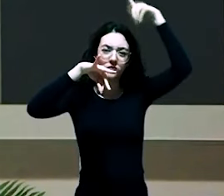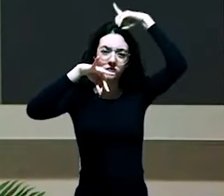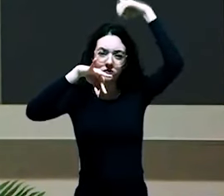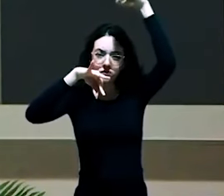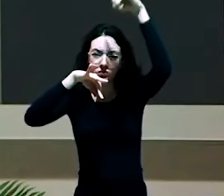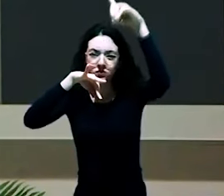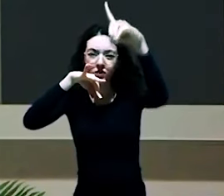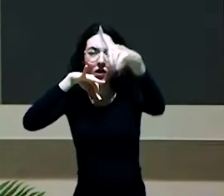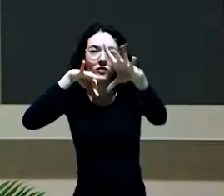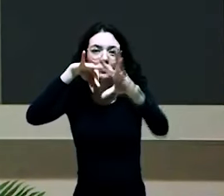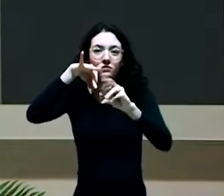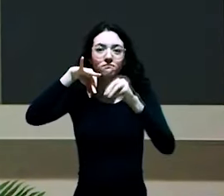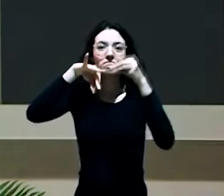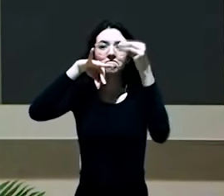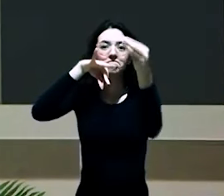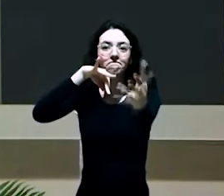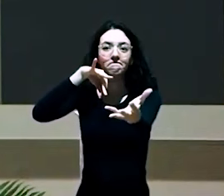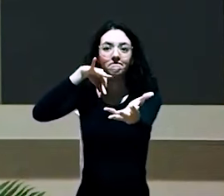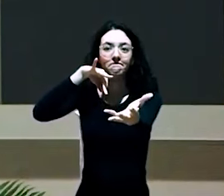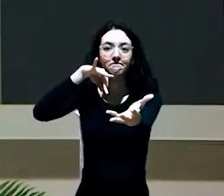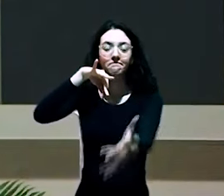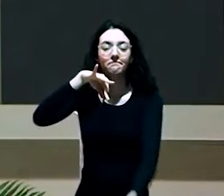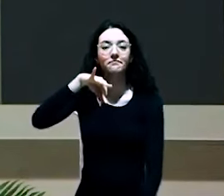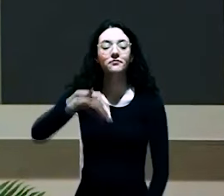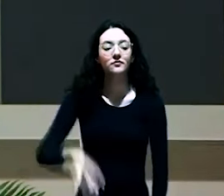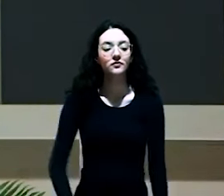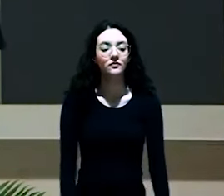Ele te quer encher nesta noite.